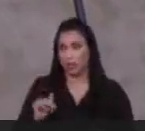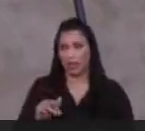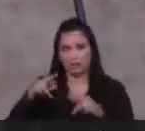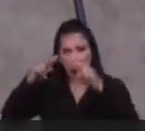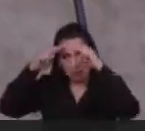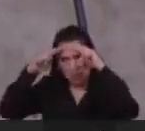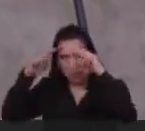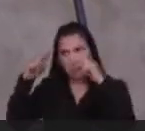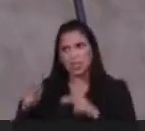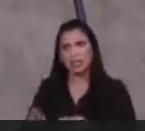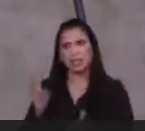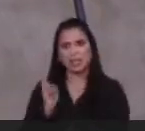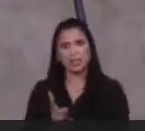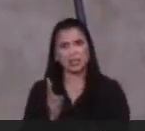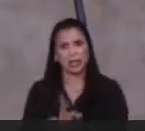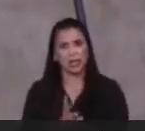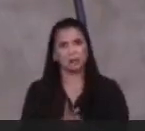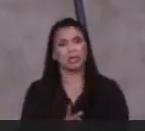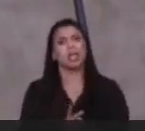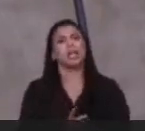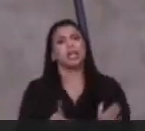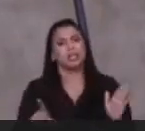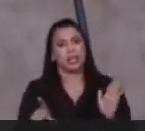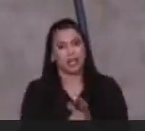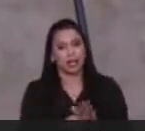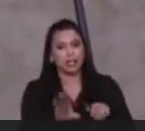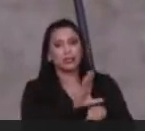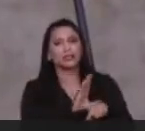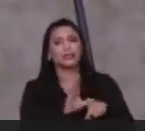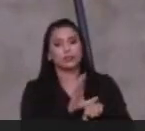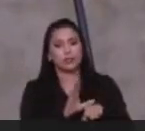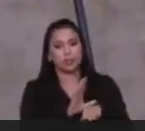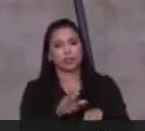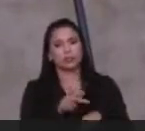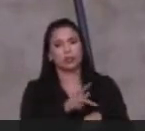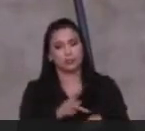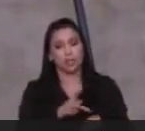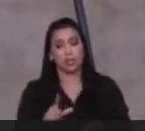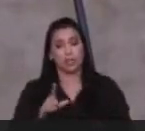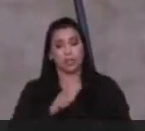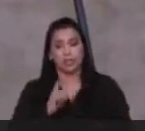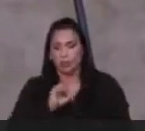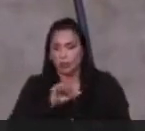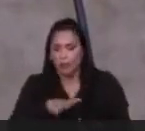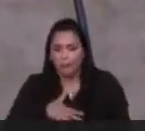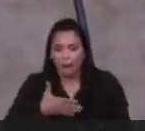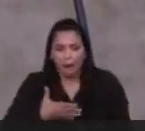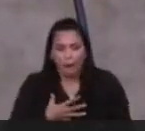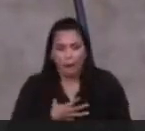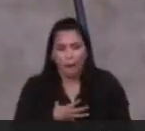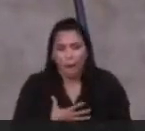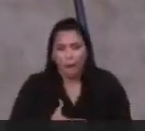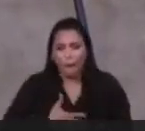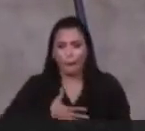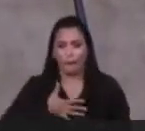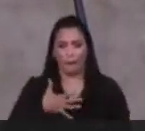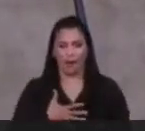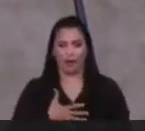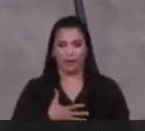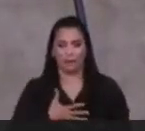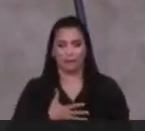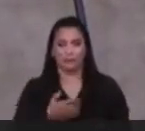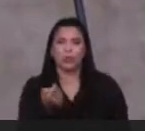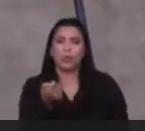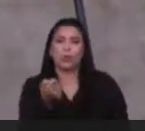Federal como guardião da lei fundamental do país, tem sido uma honra ímpar